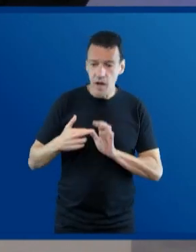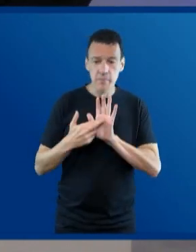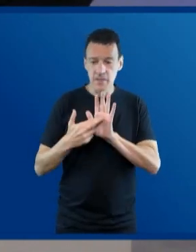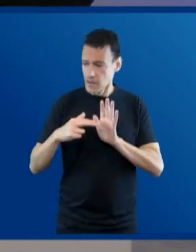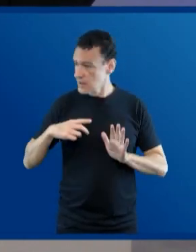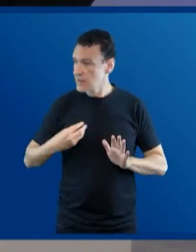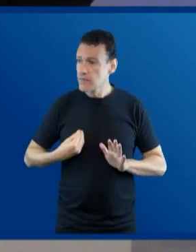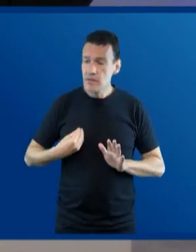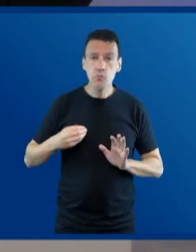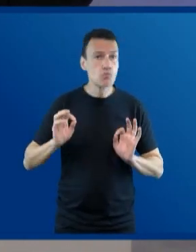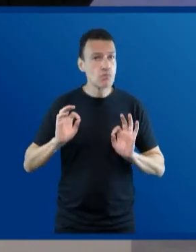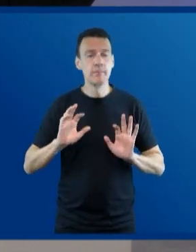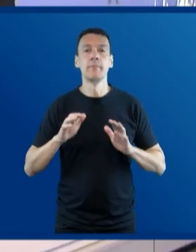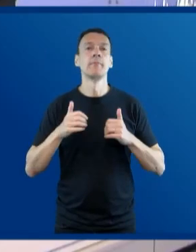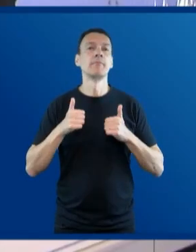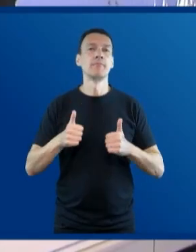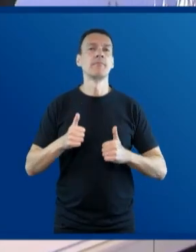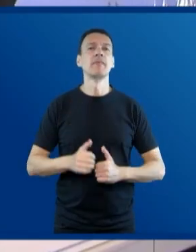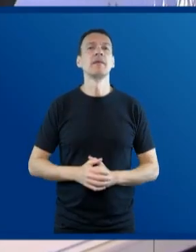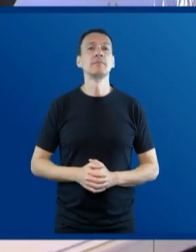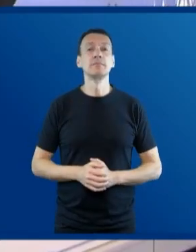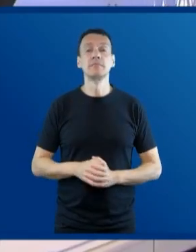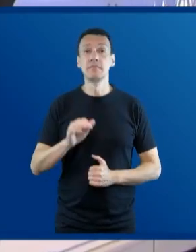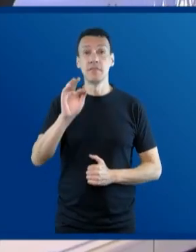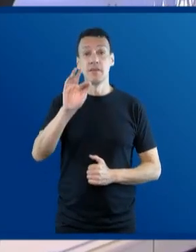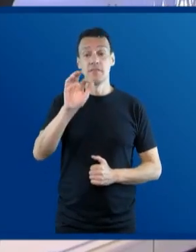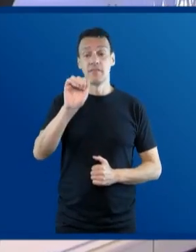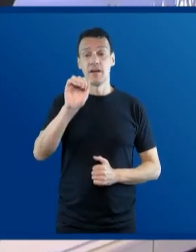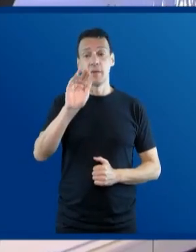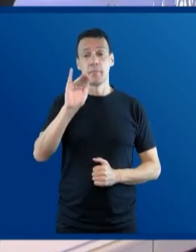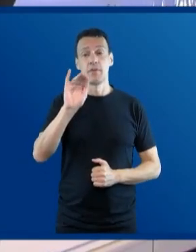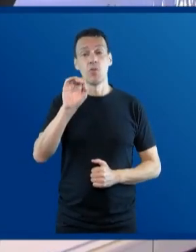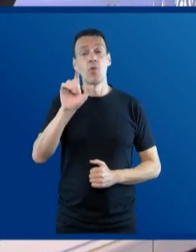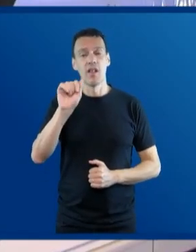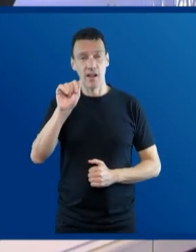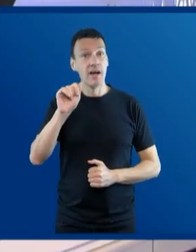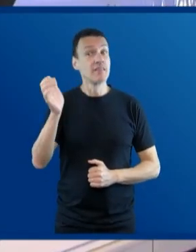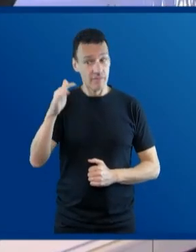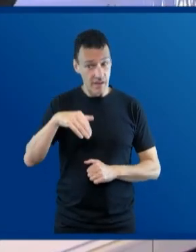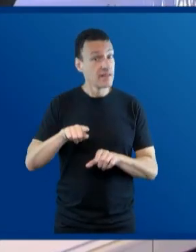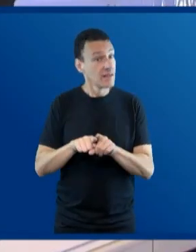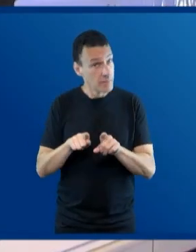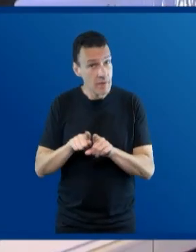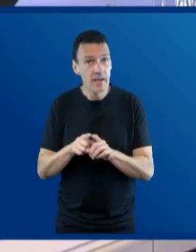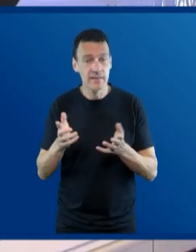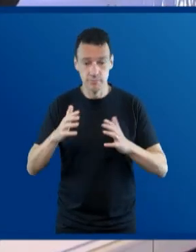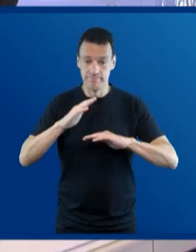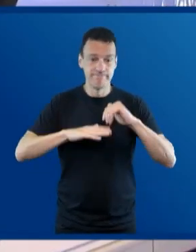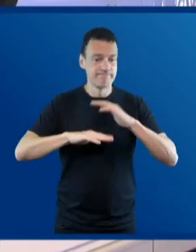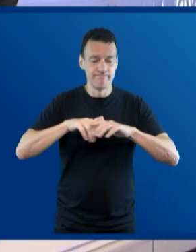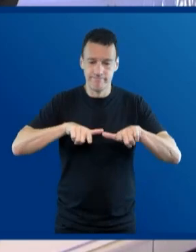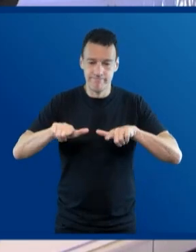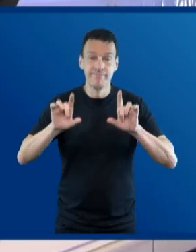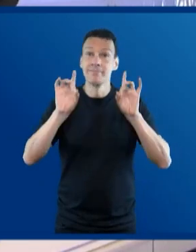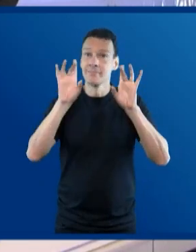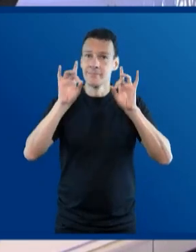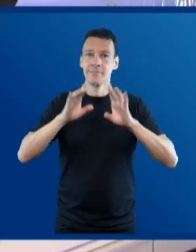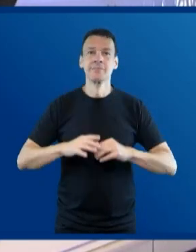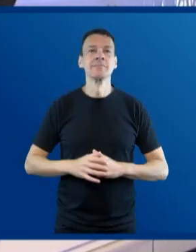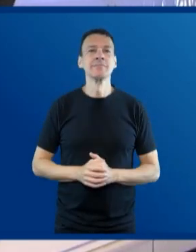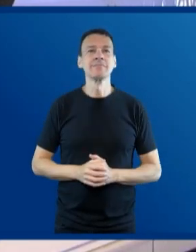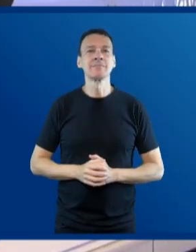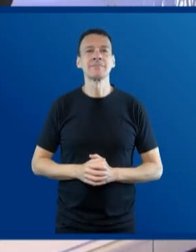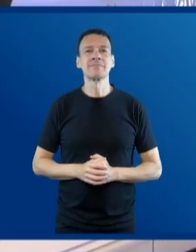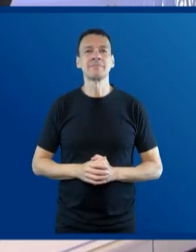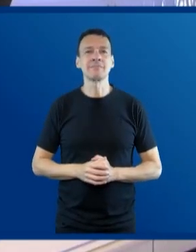Deixa eu ver, a Fabíola da Ambima está aqui também com a gente, vem cá. A Ambima tem um trabalho também, está aqui. Ô Marina, você me falou uns nomes que... Cadê a